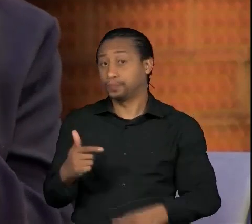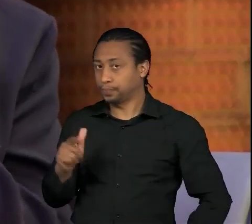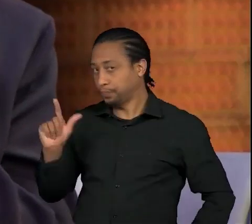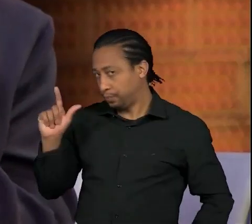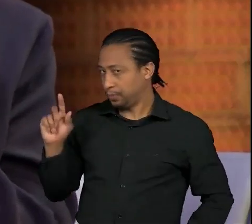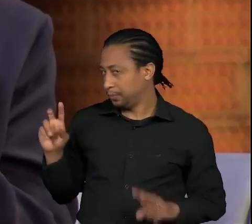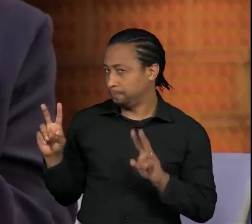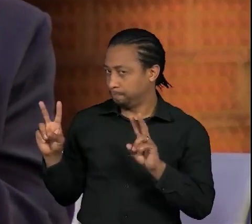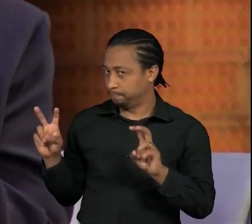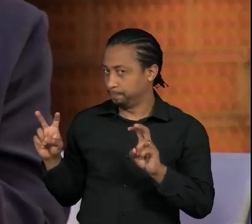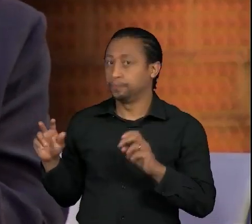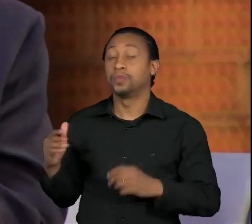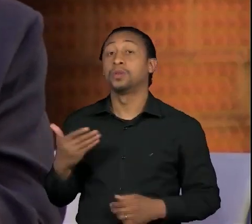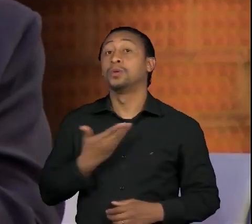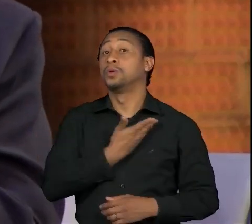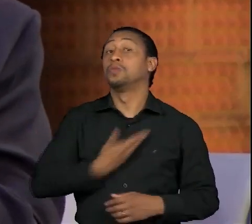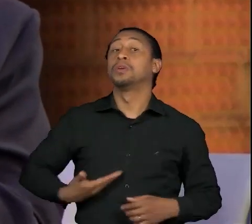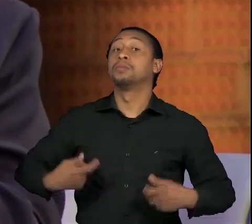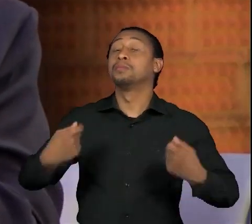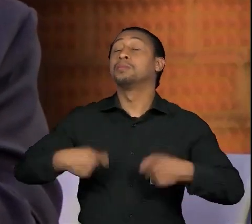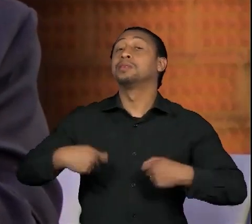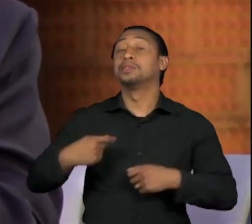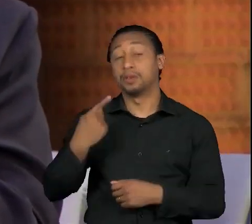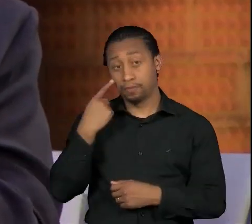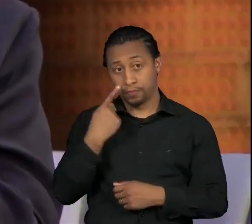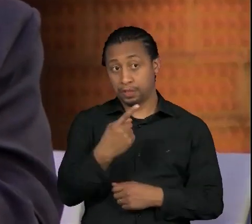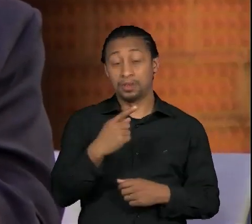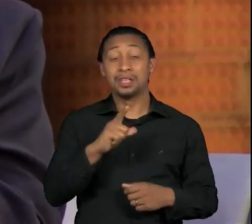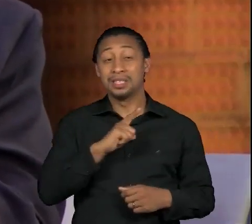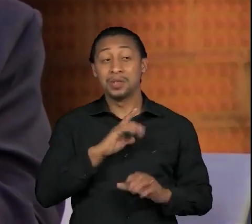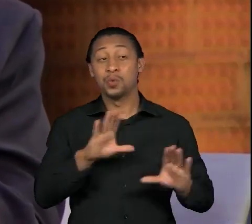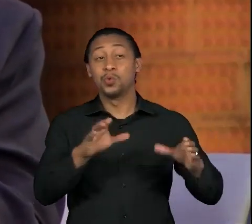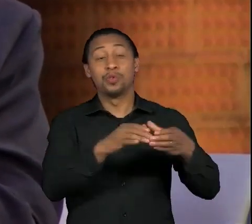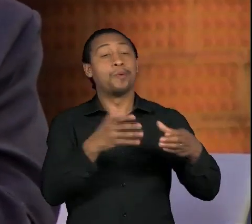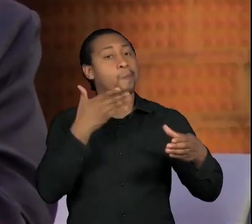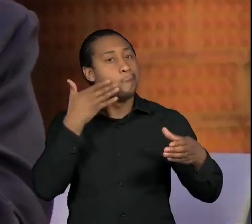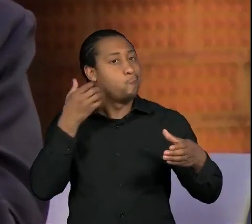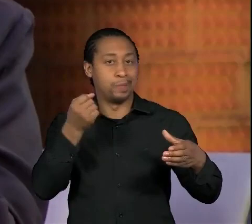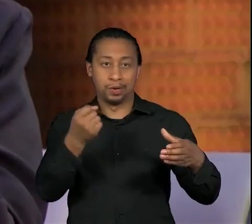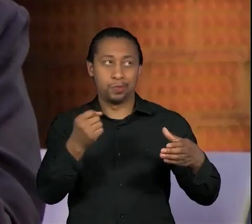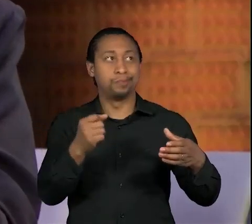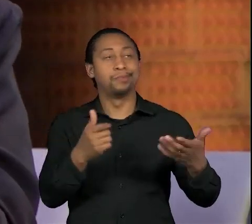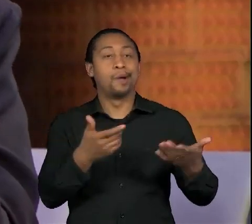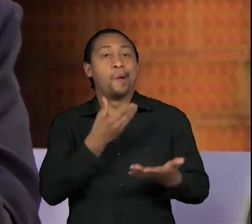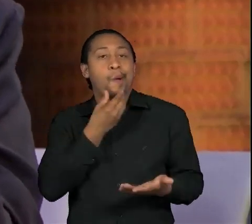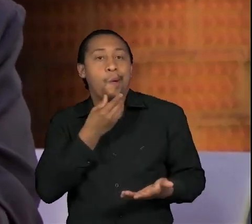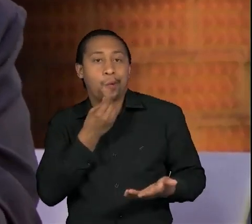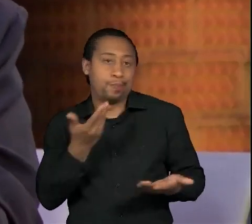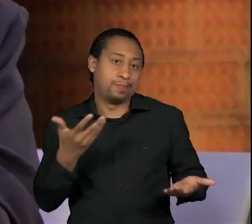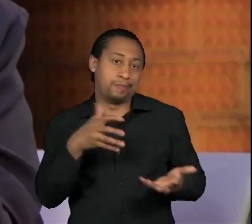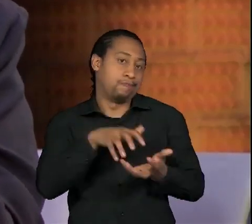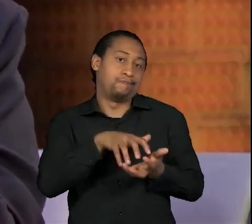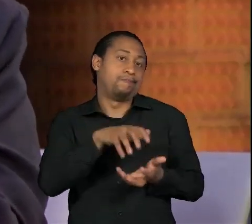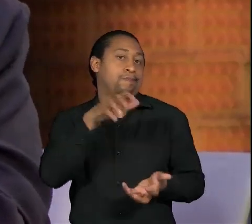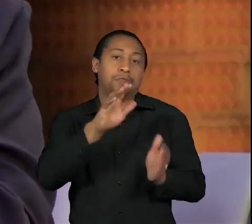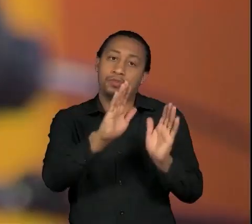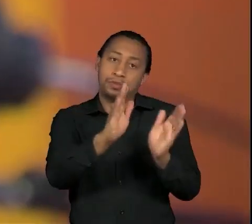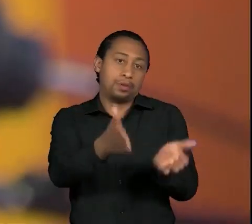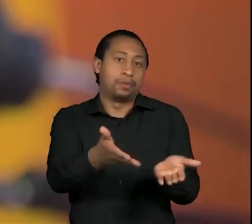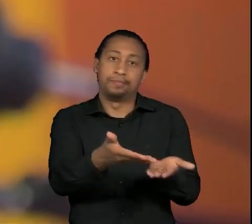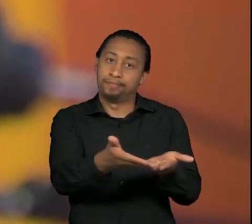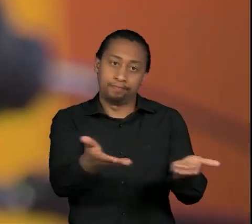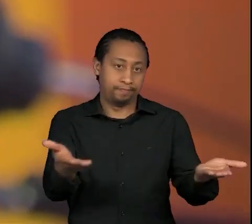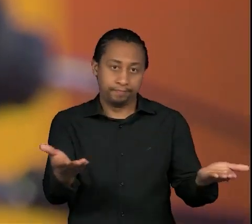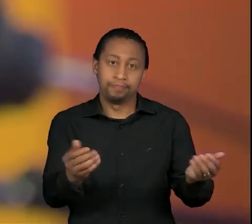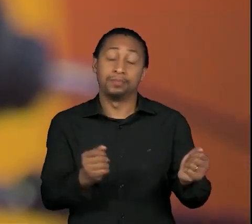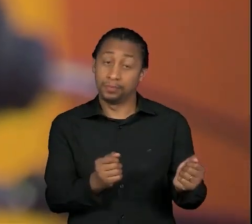que é um governo branco, de homens de uma meia-idade para a frente,